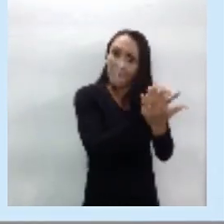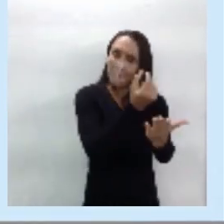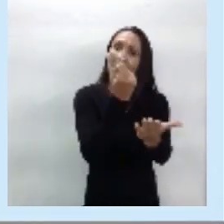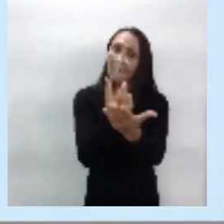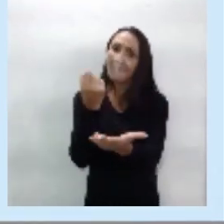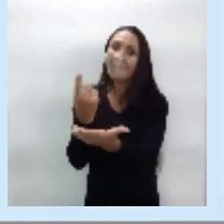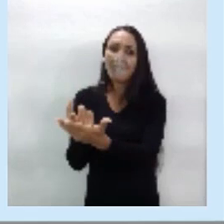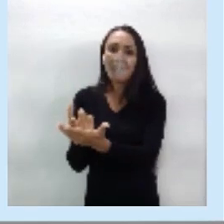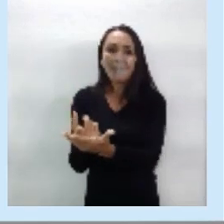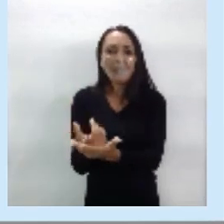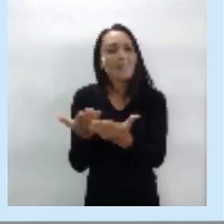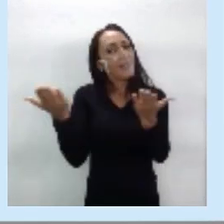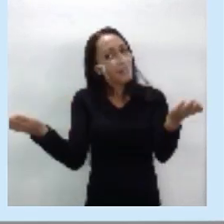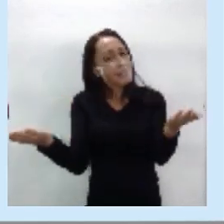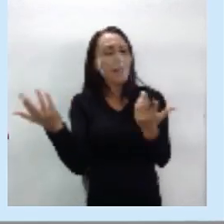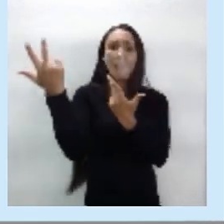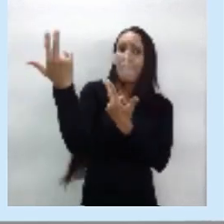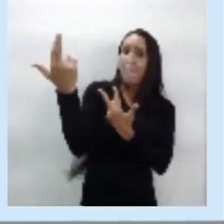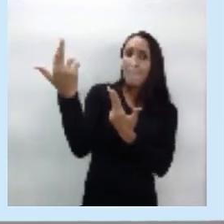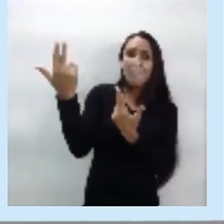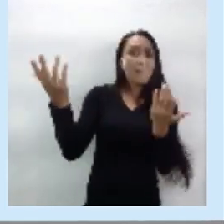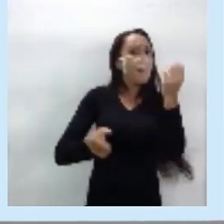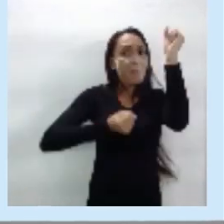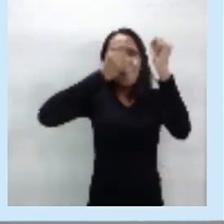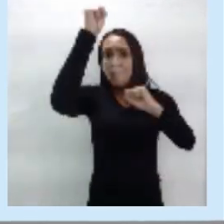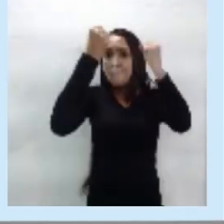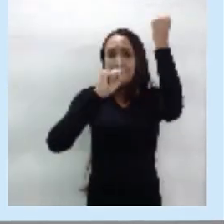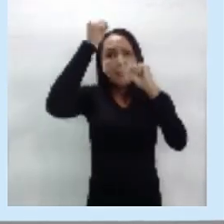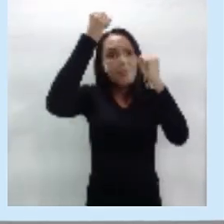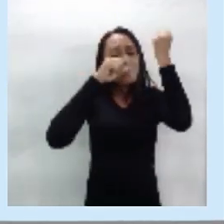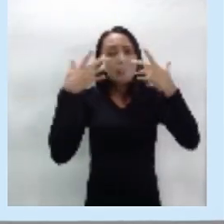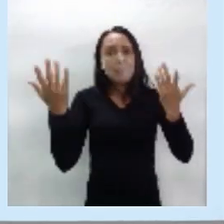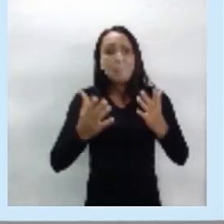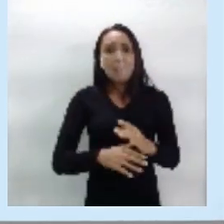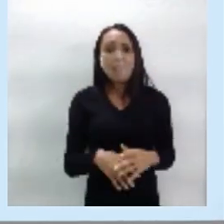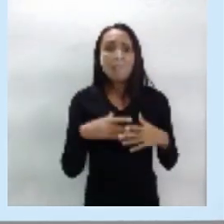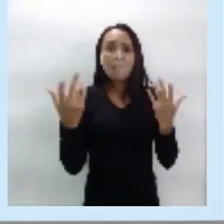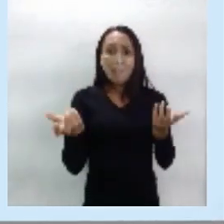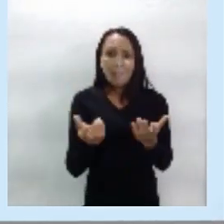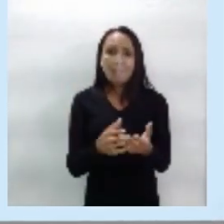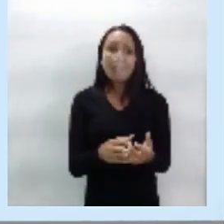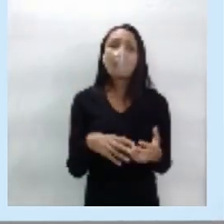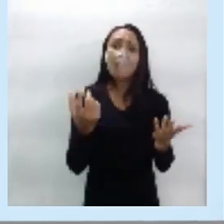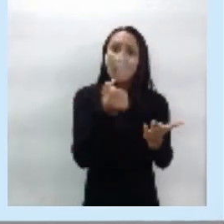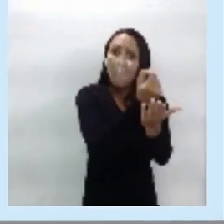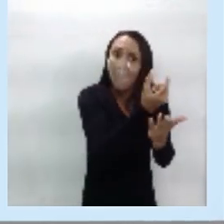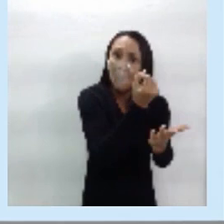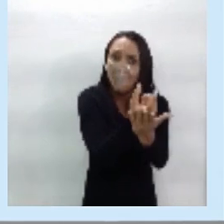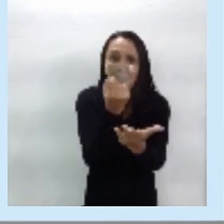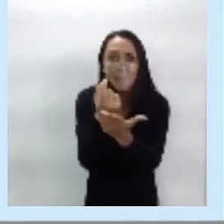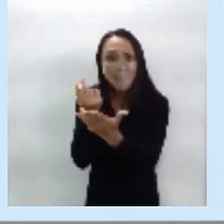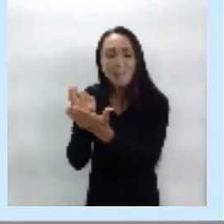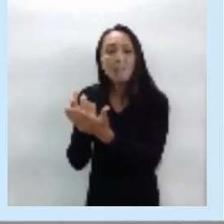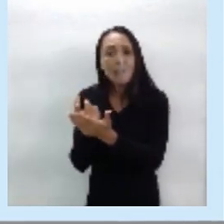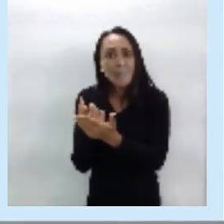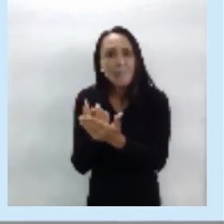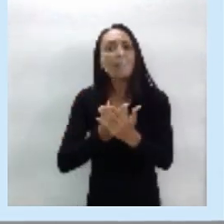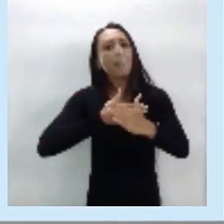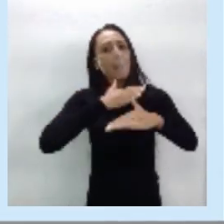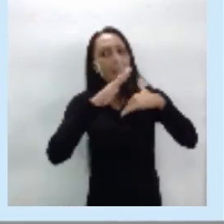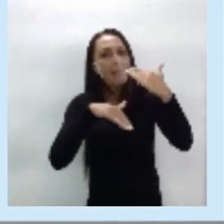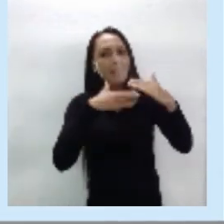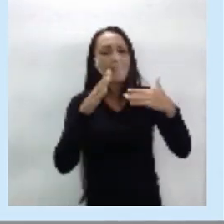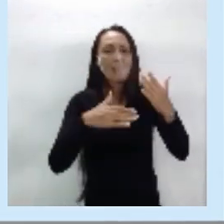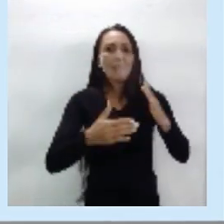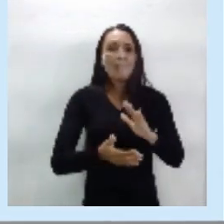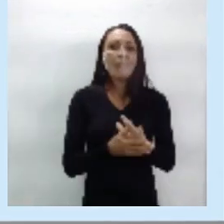Então é justamente isso que a indústria faz. Ela faz com que você consuma, né? Então todo ano